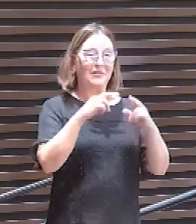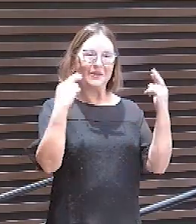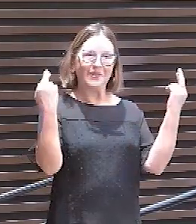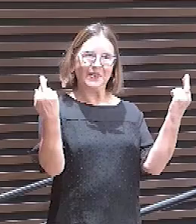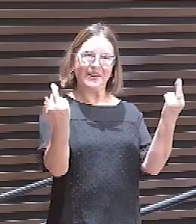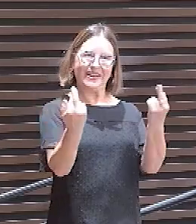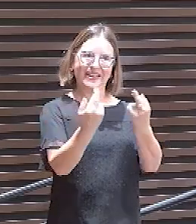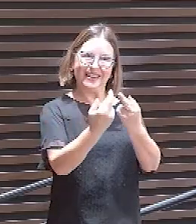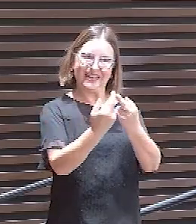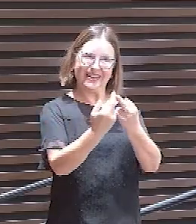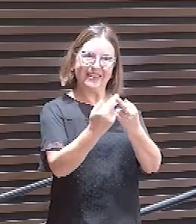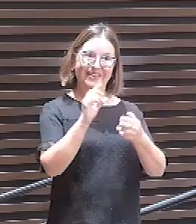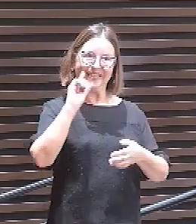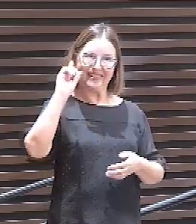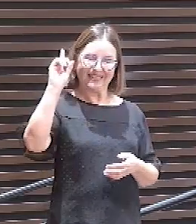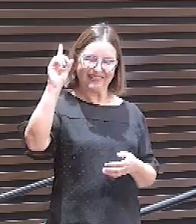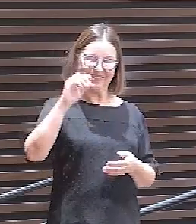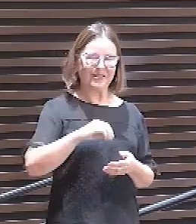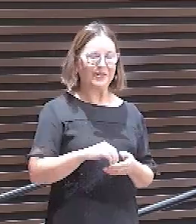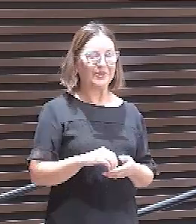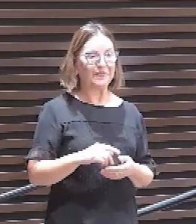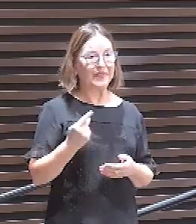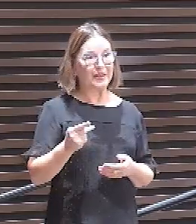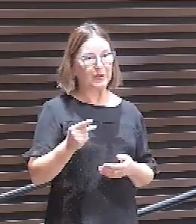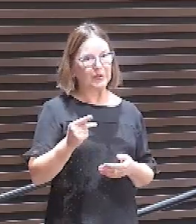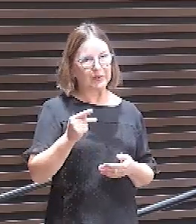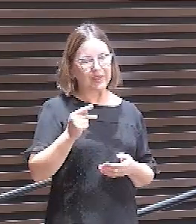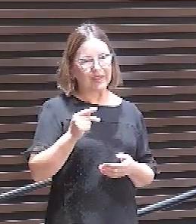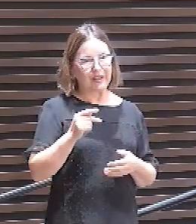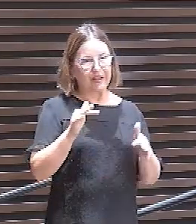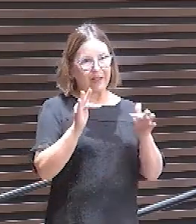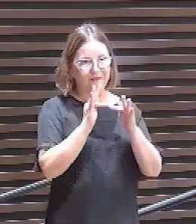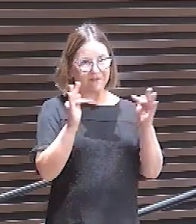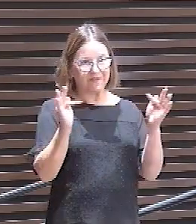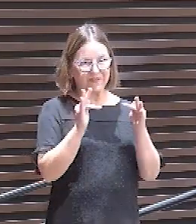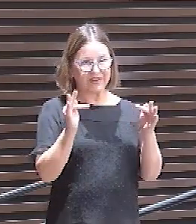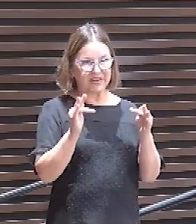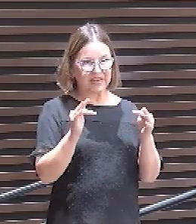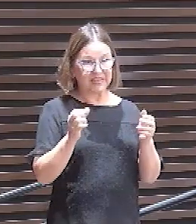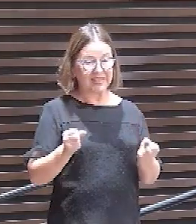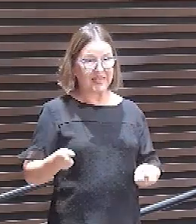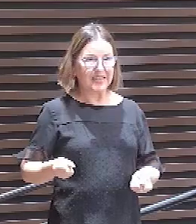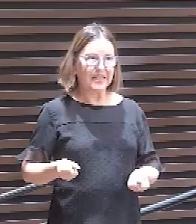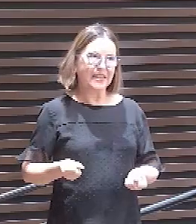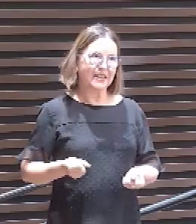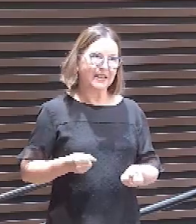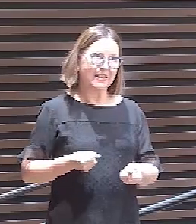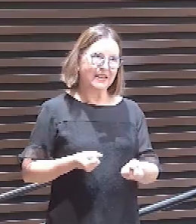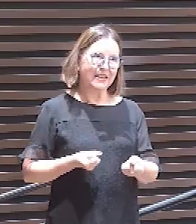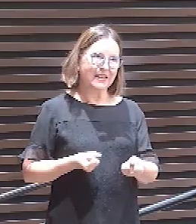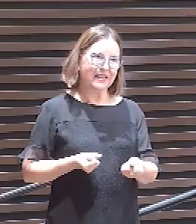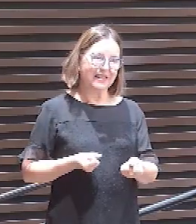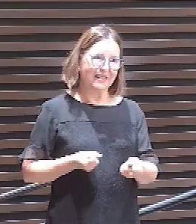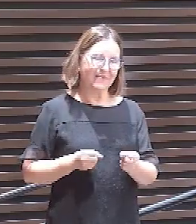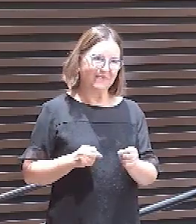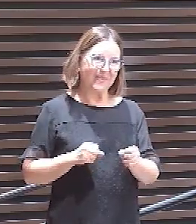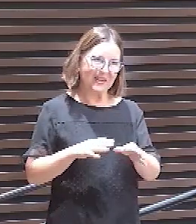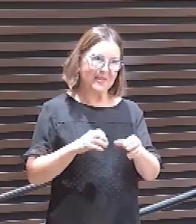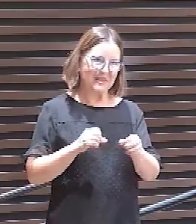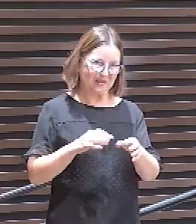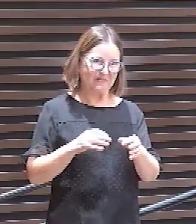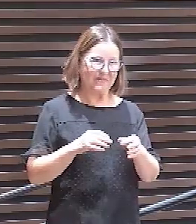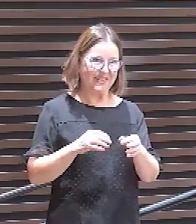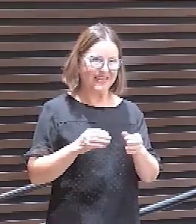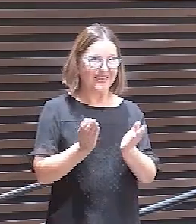e sua famosa frase inspira cristãos ao redor do mundo. Se Jesus Cristo é